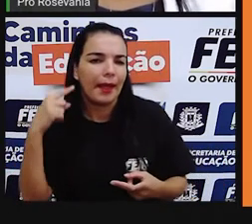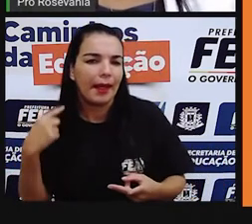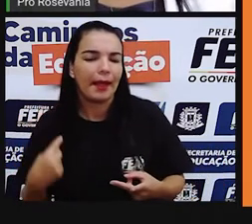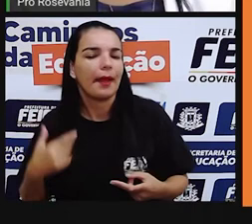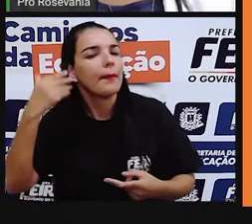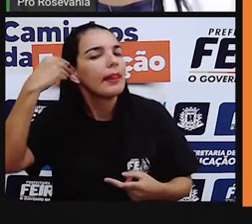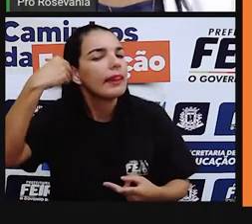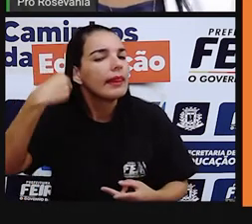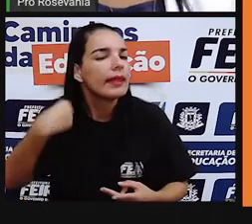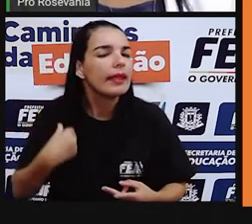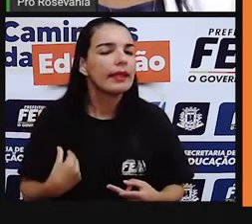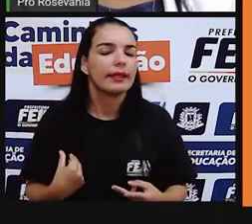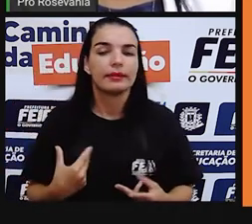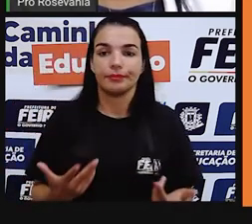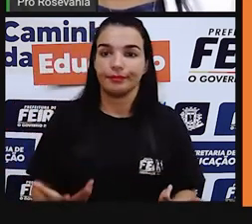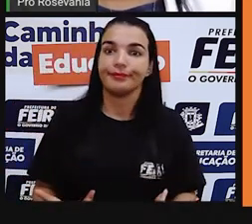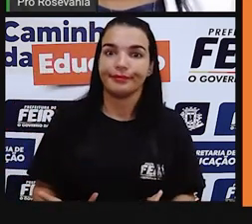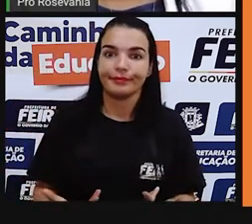cacheados, tal.